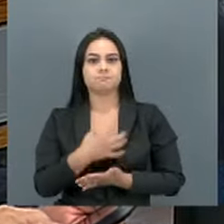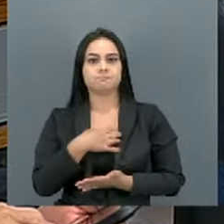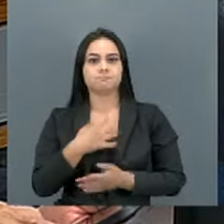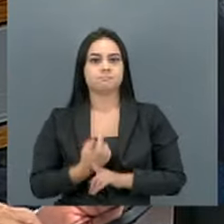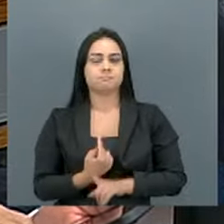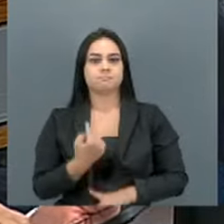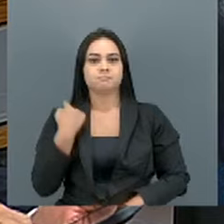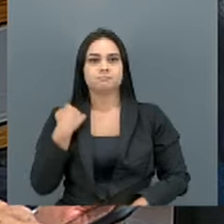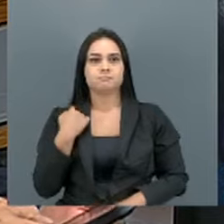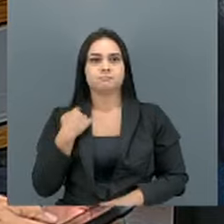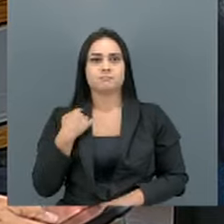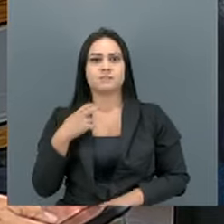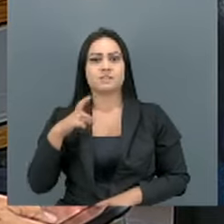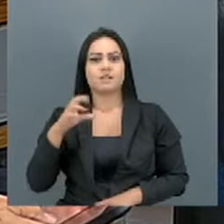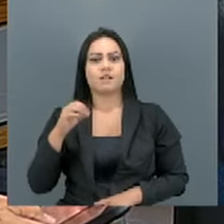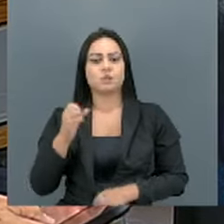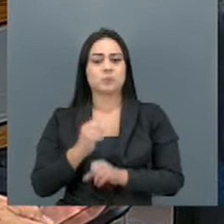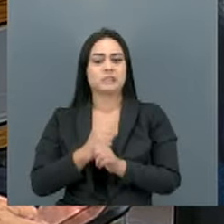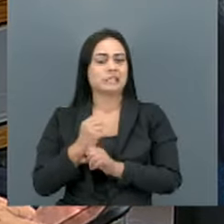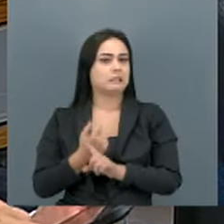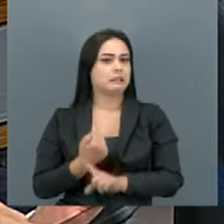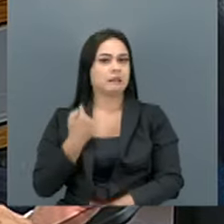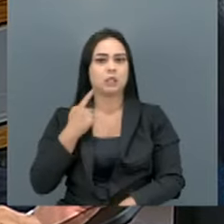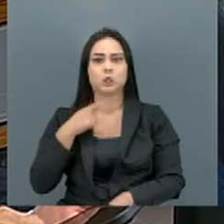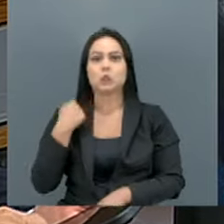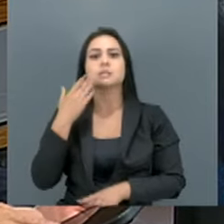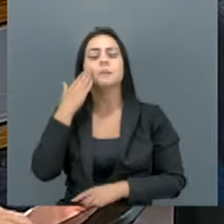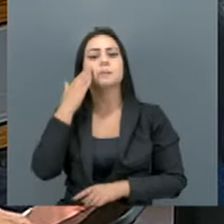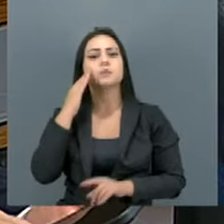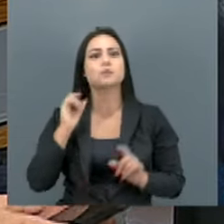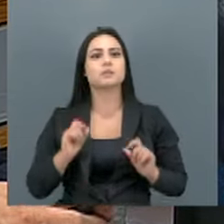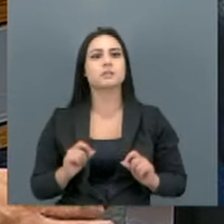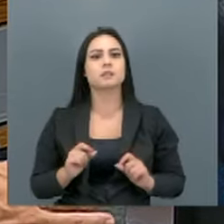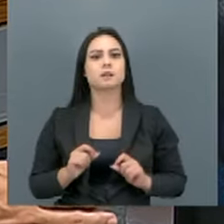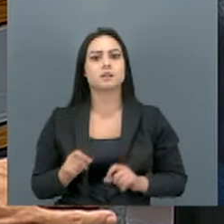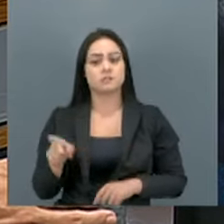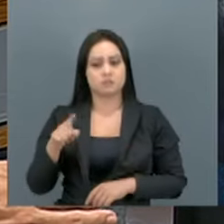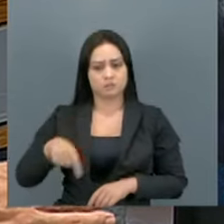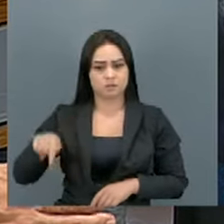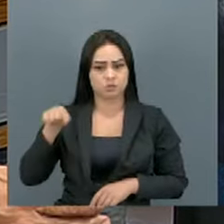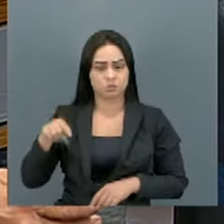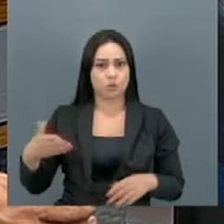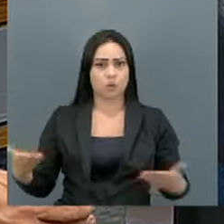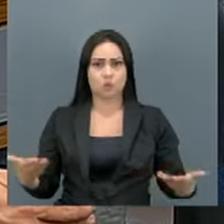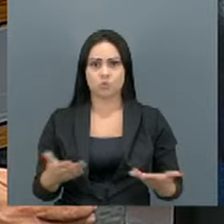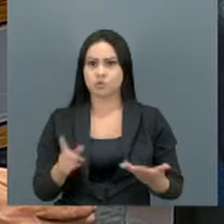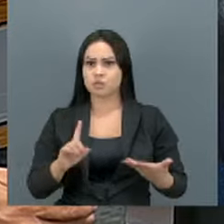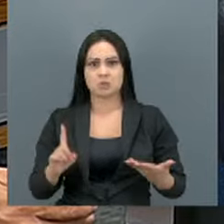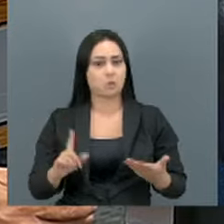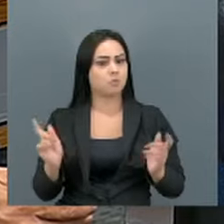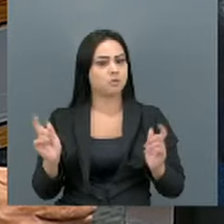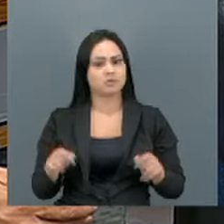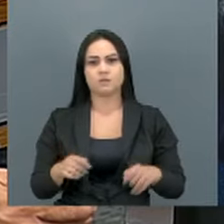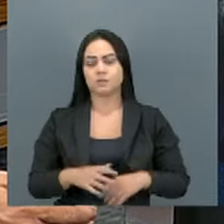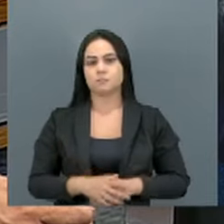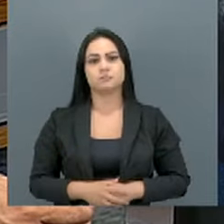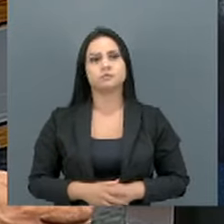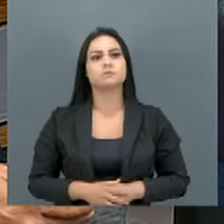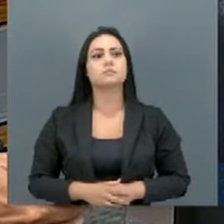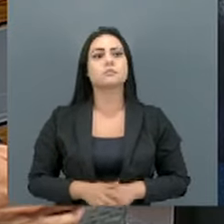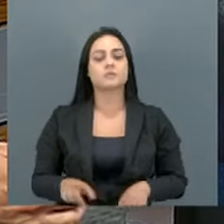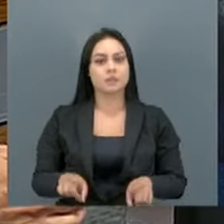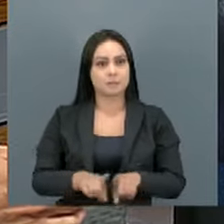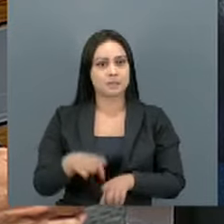era há 500 anos atrás. E a gente sabe que isso hoje não é mais possível. Como